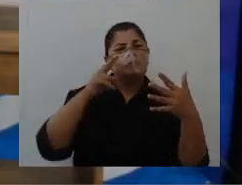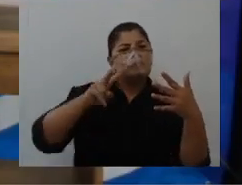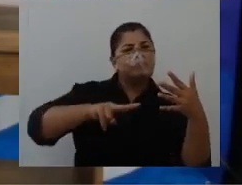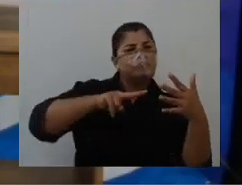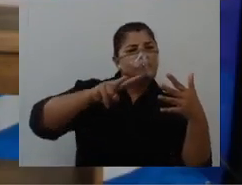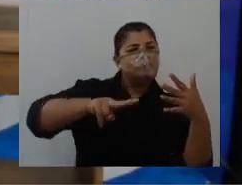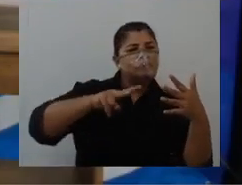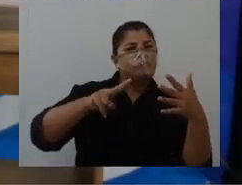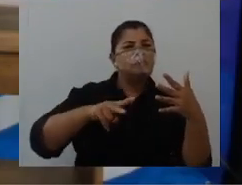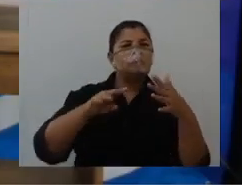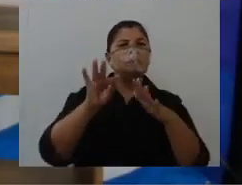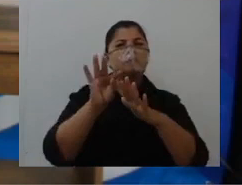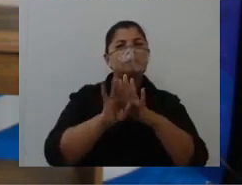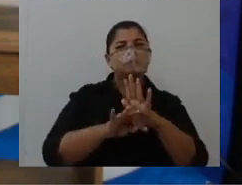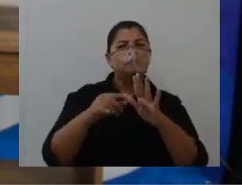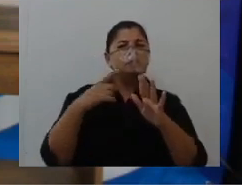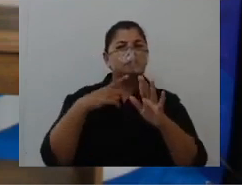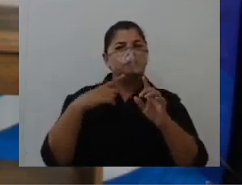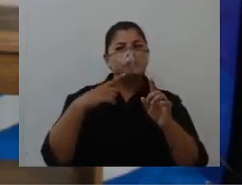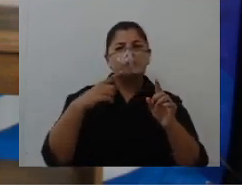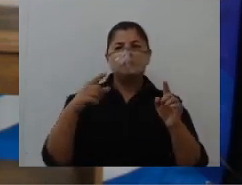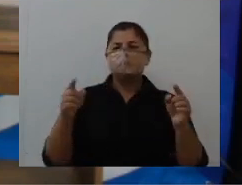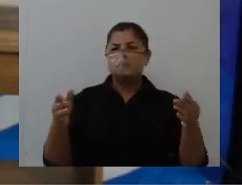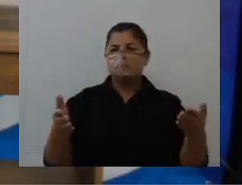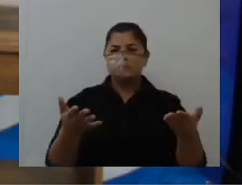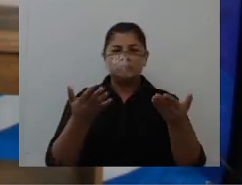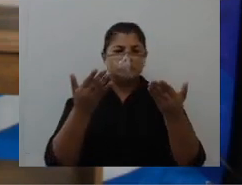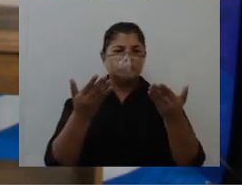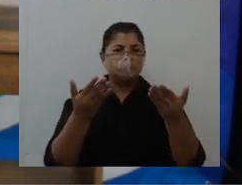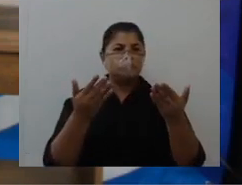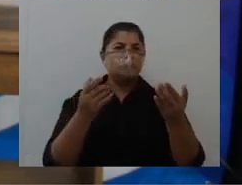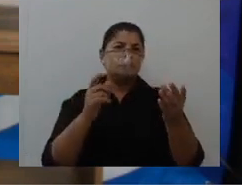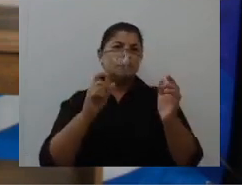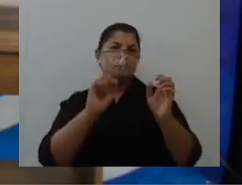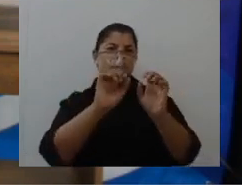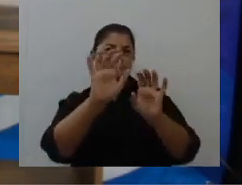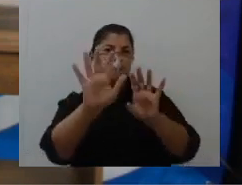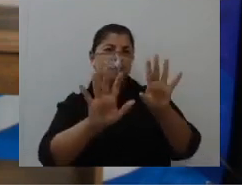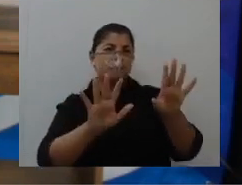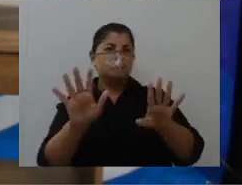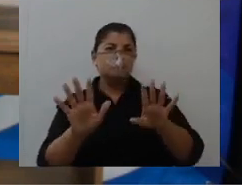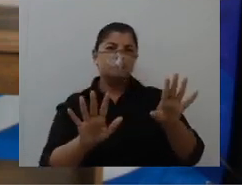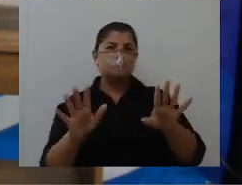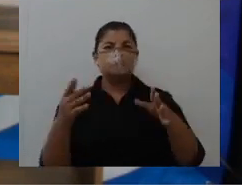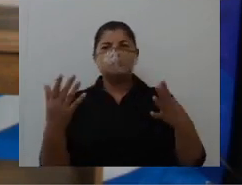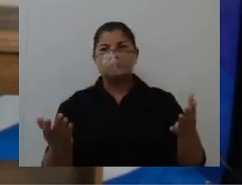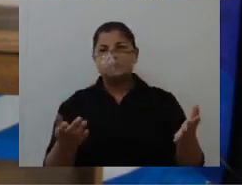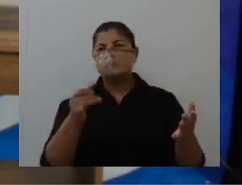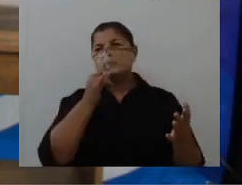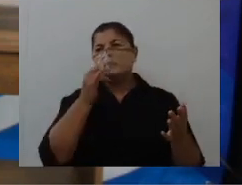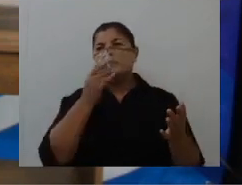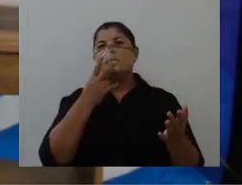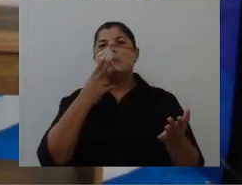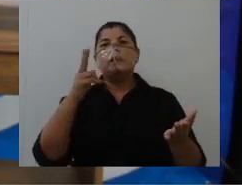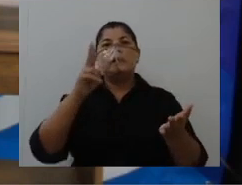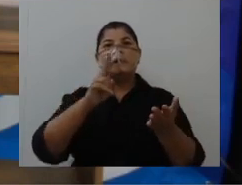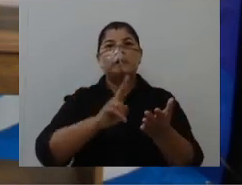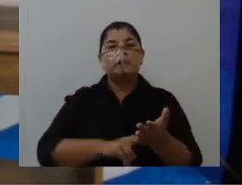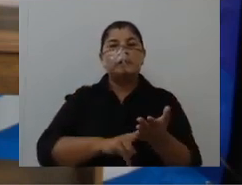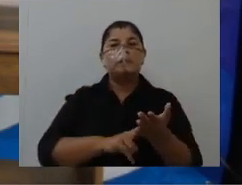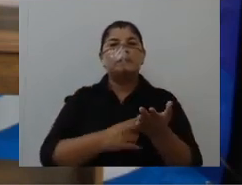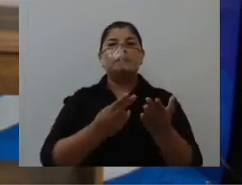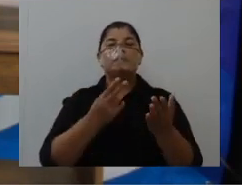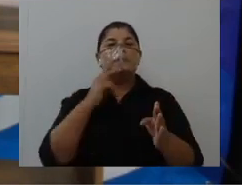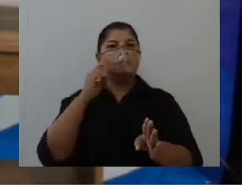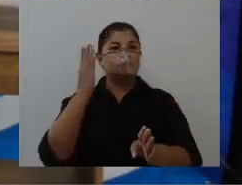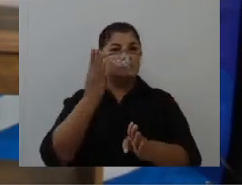é aquele texto que associa muito a imagem. Por exemplo, sabe um texto que me lembra muito? É a Carta de Pero Vaz de Caminha. Carta do